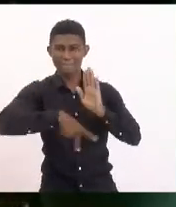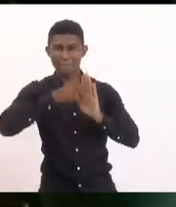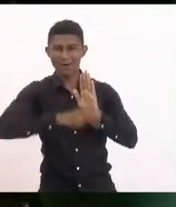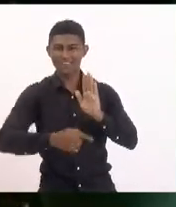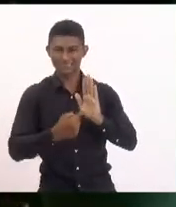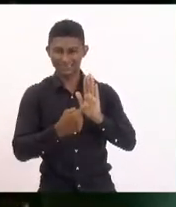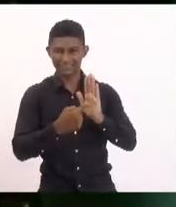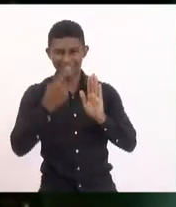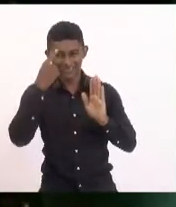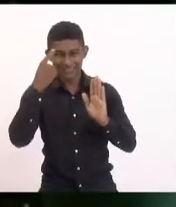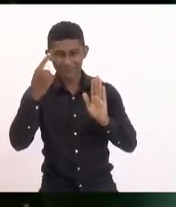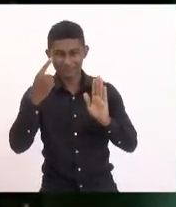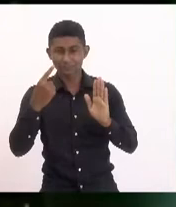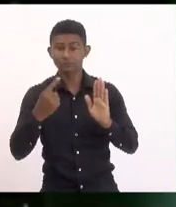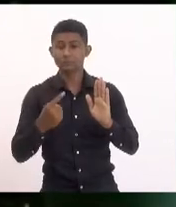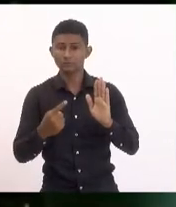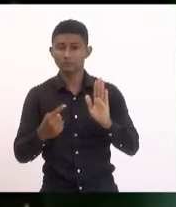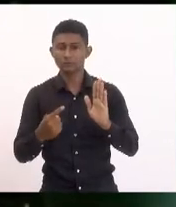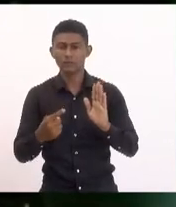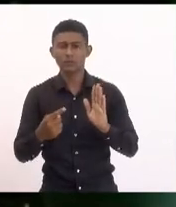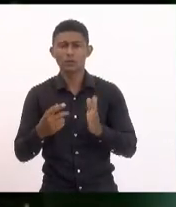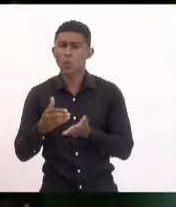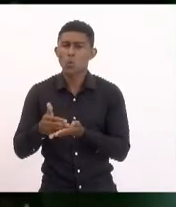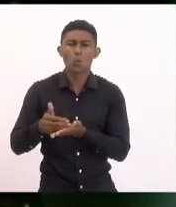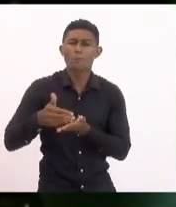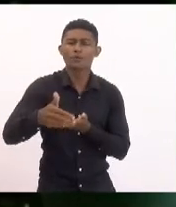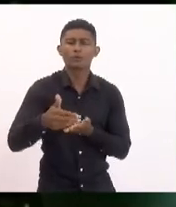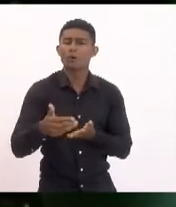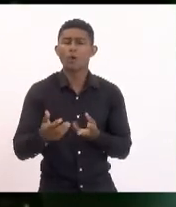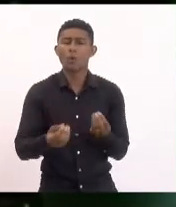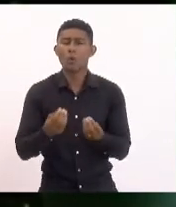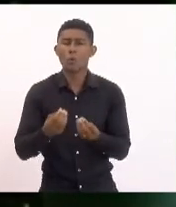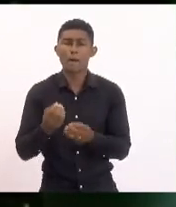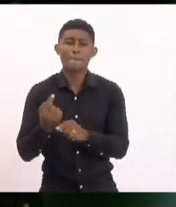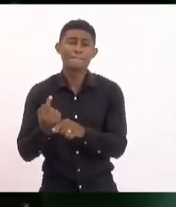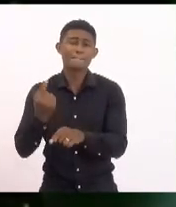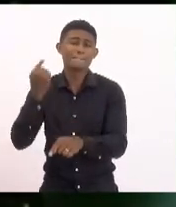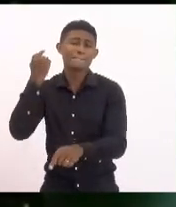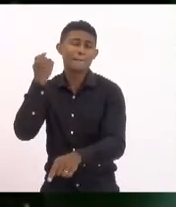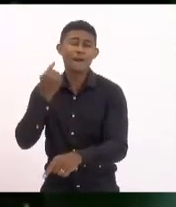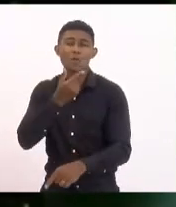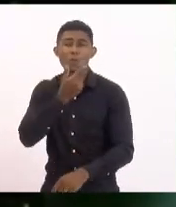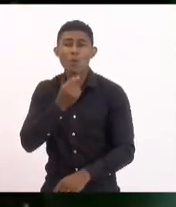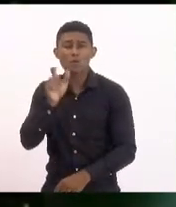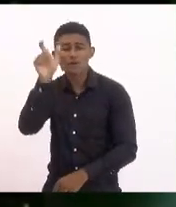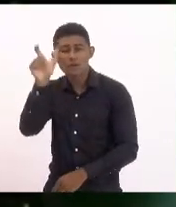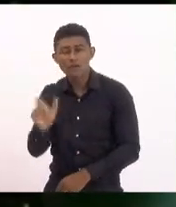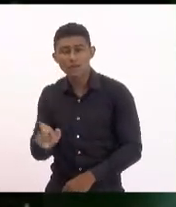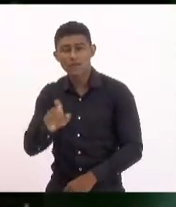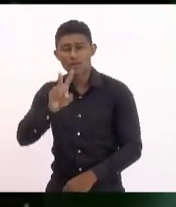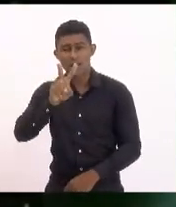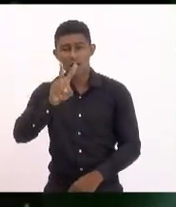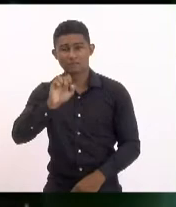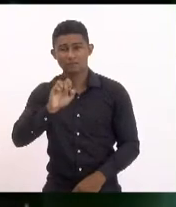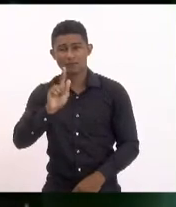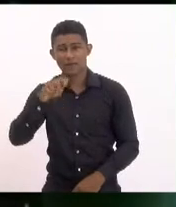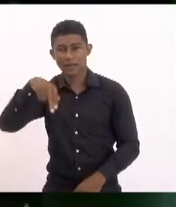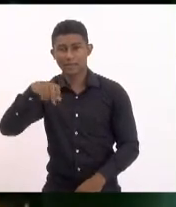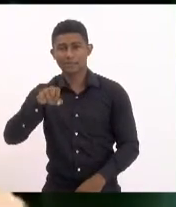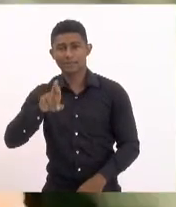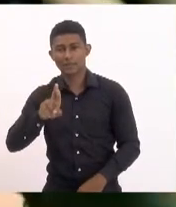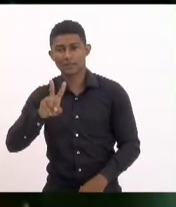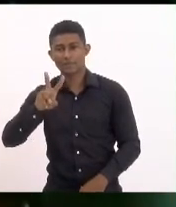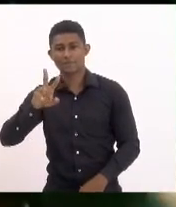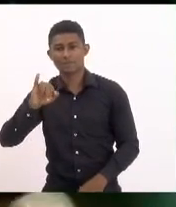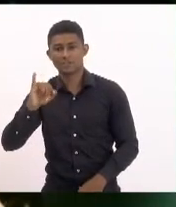técnica foi inaugurado lá atrás pelo Wagner Richter. Então, parabenizar aí que